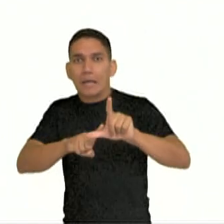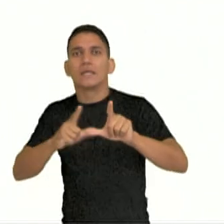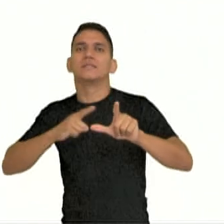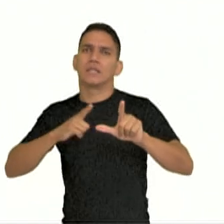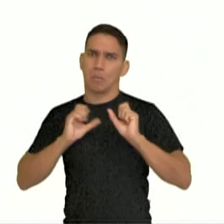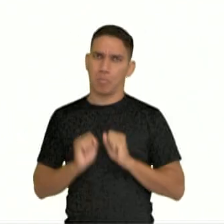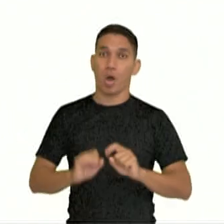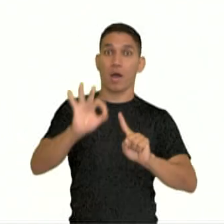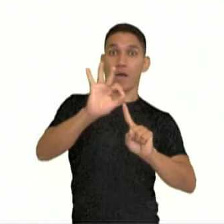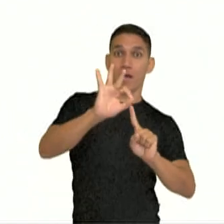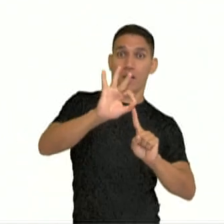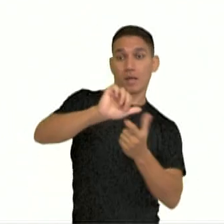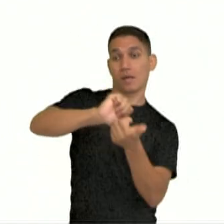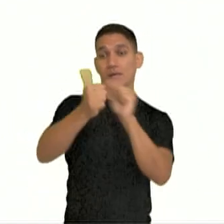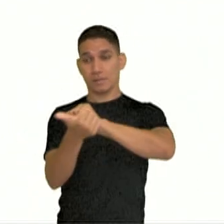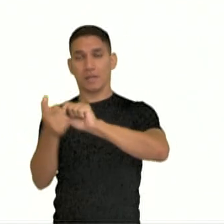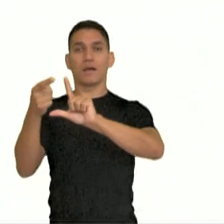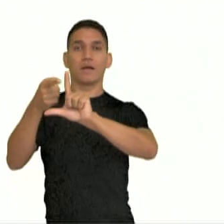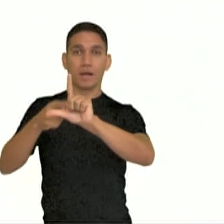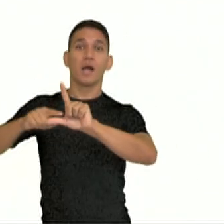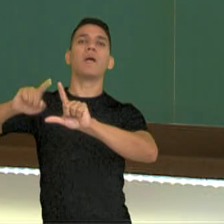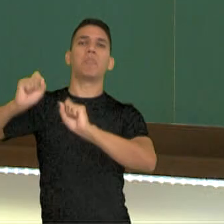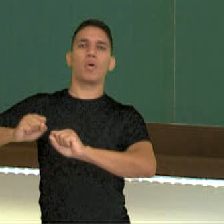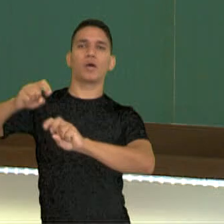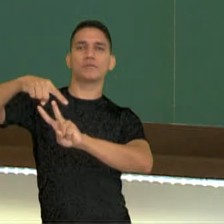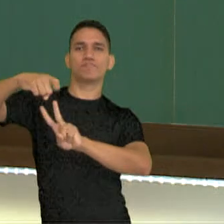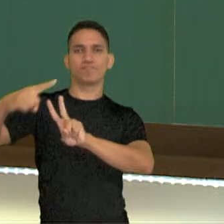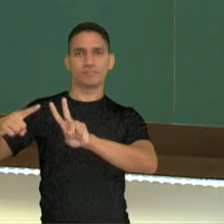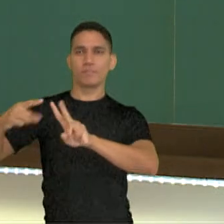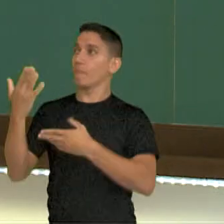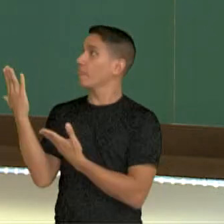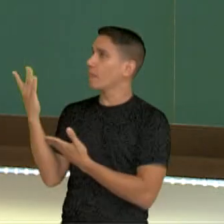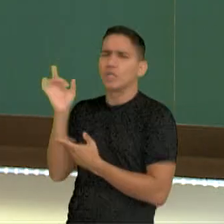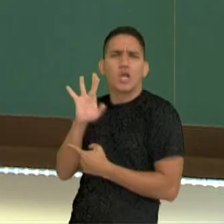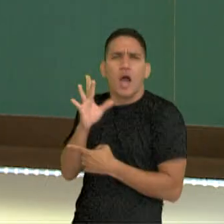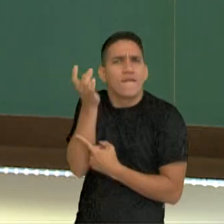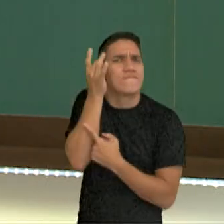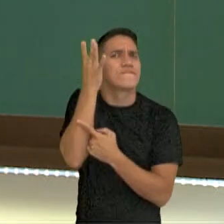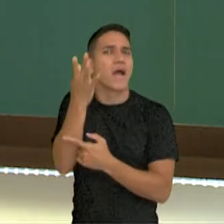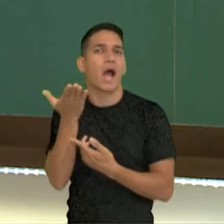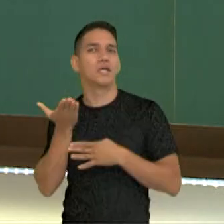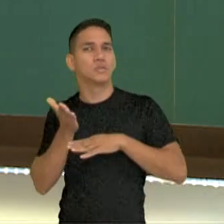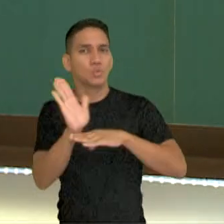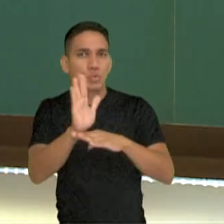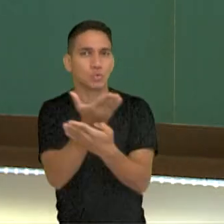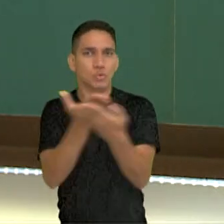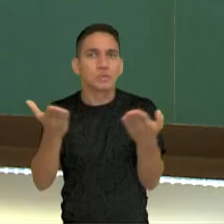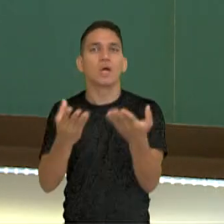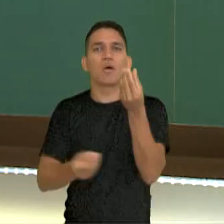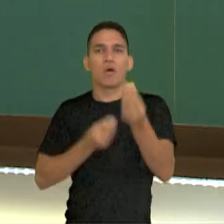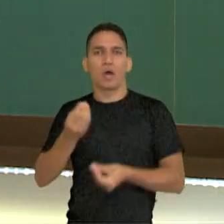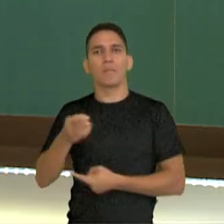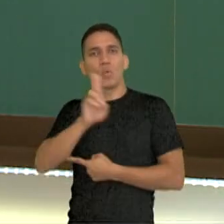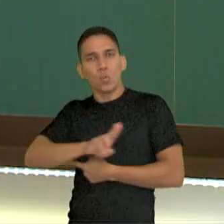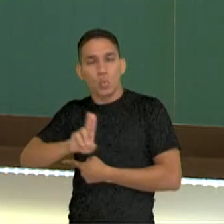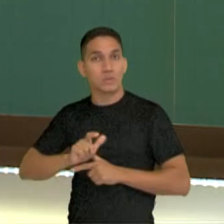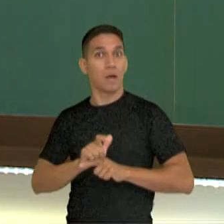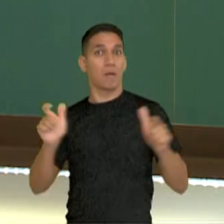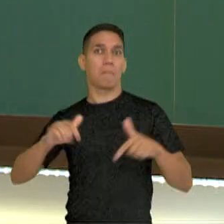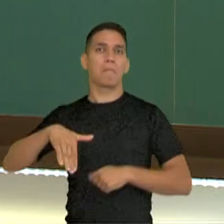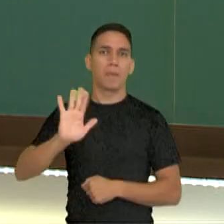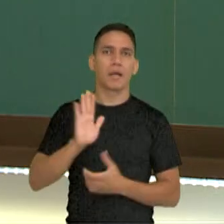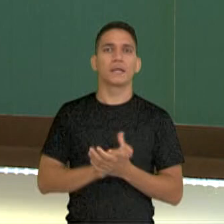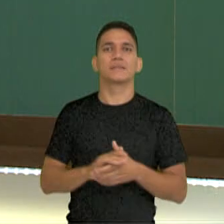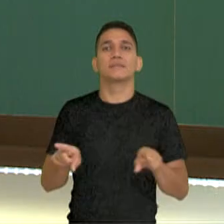em graus e também em radianos. Então, aqui só para facilitar, para ajudar, são ângulos que a gente usa mais.